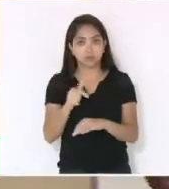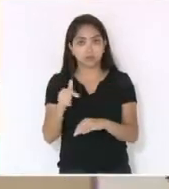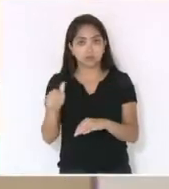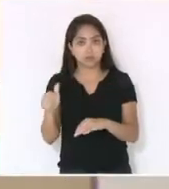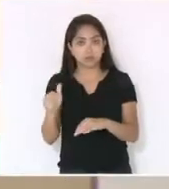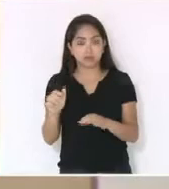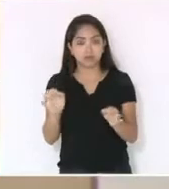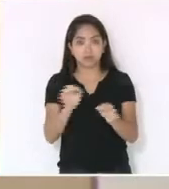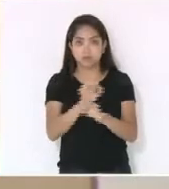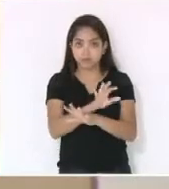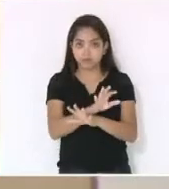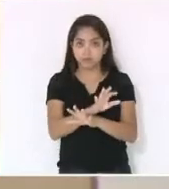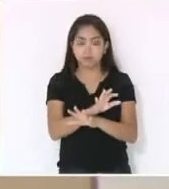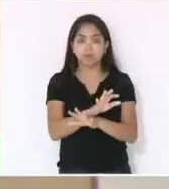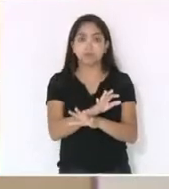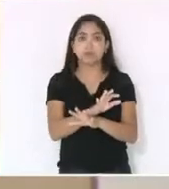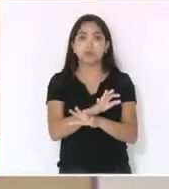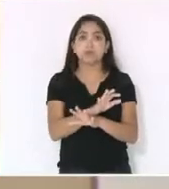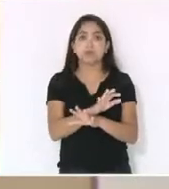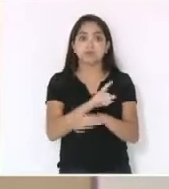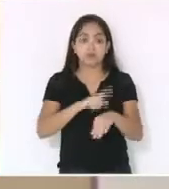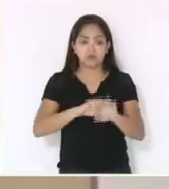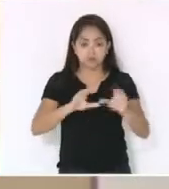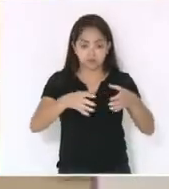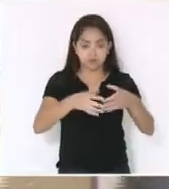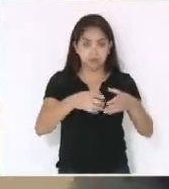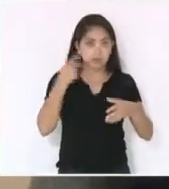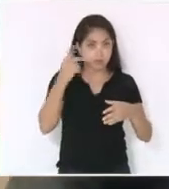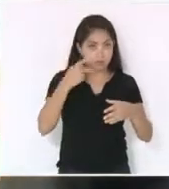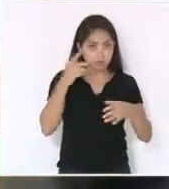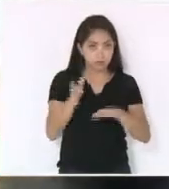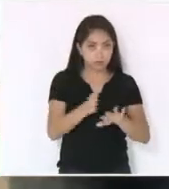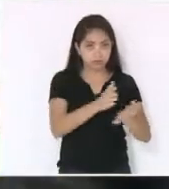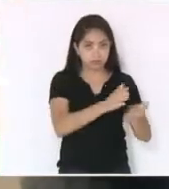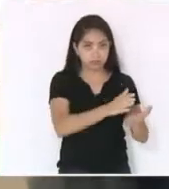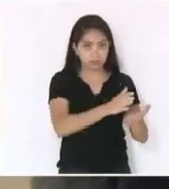fim o horário destinado aos partidos políticos,